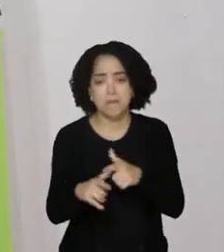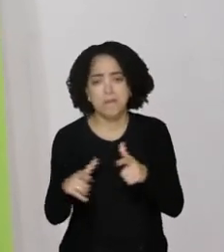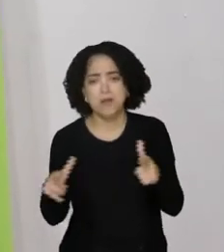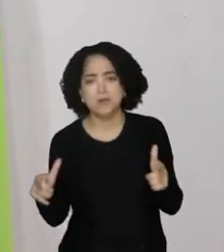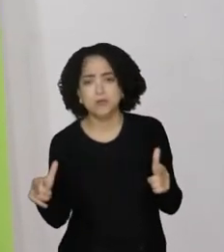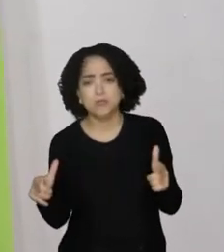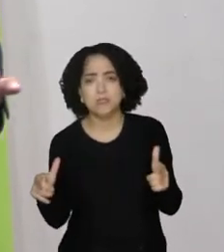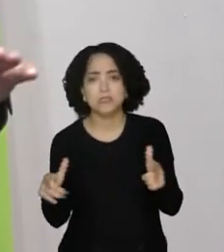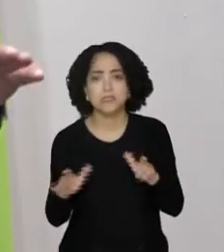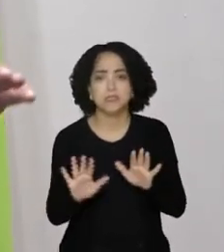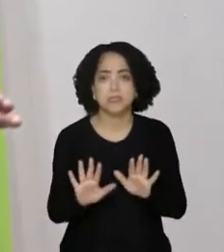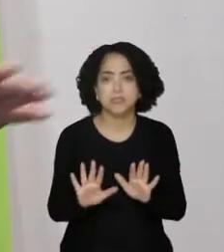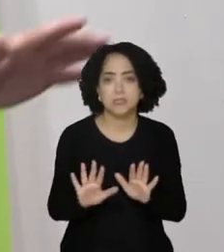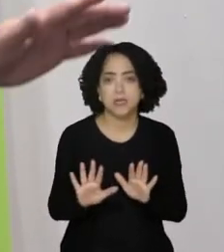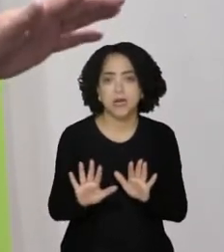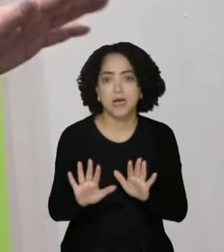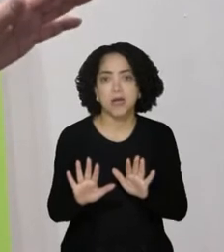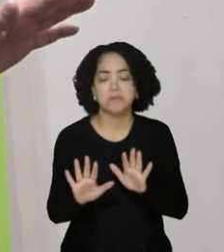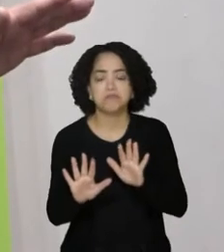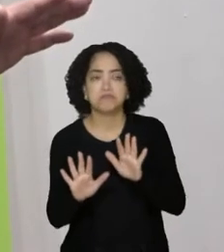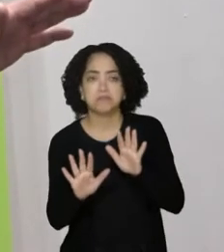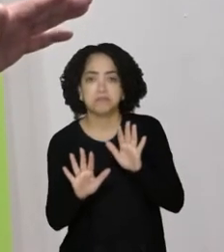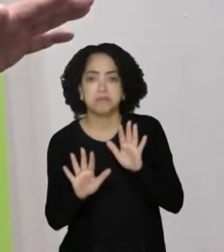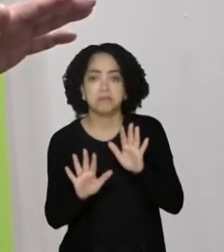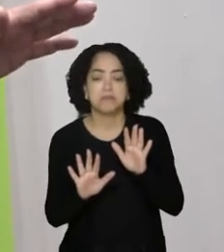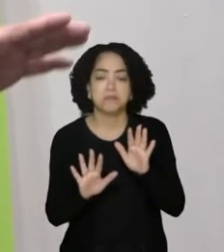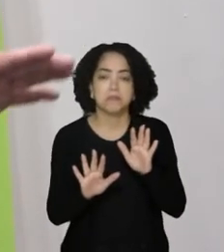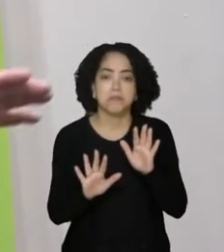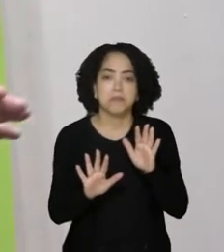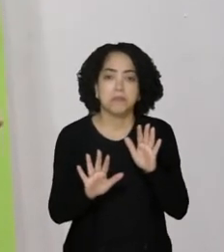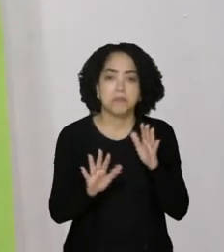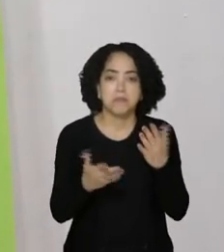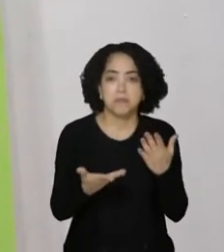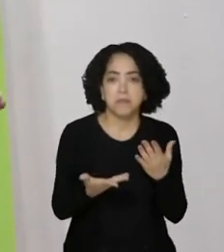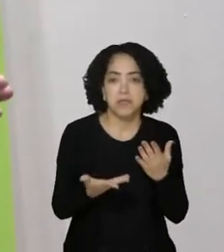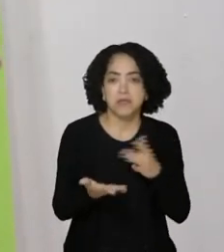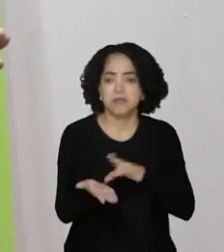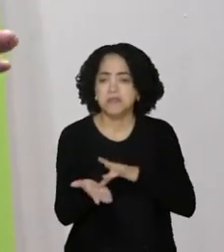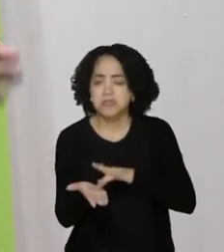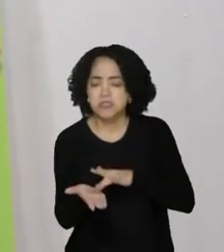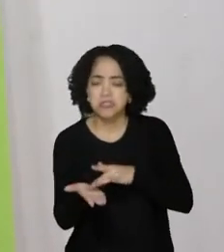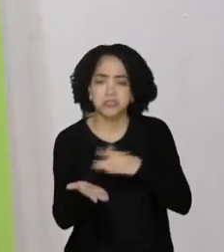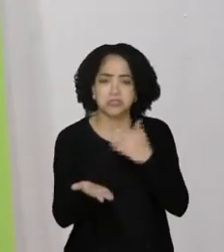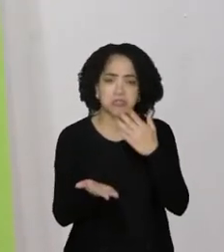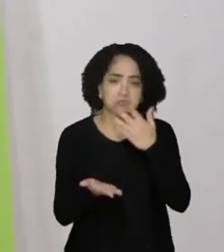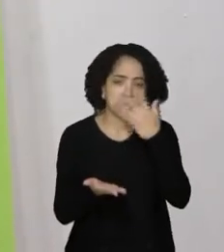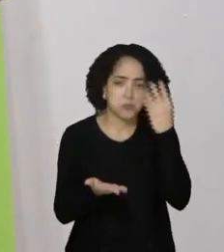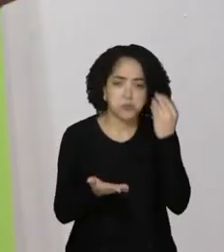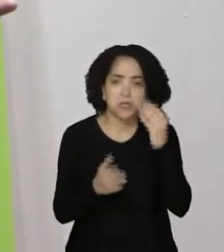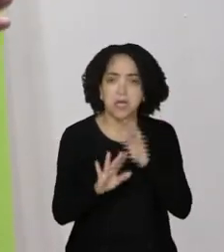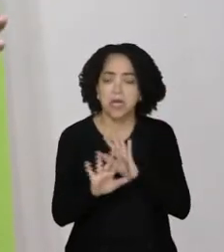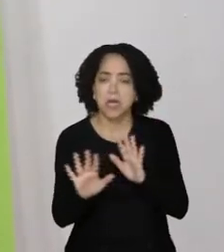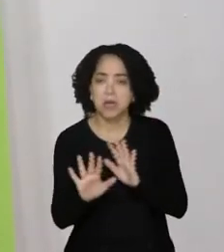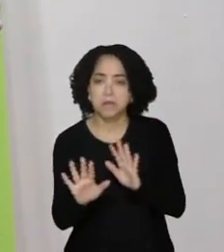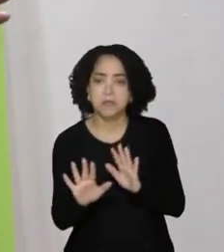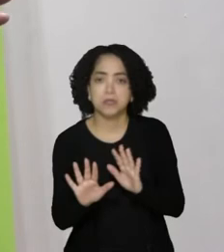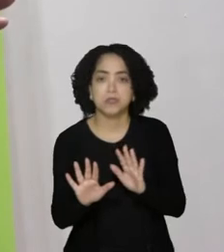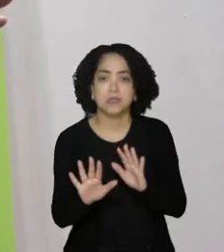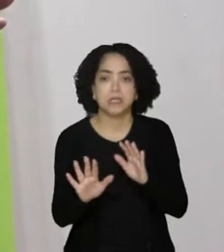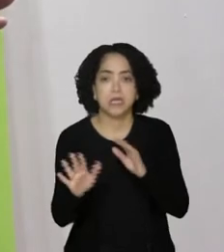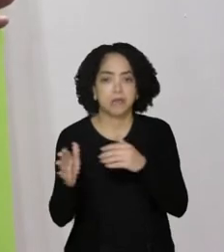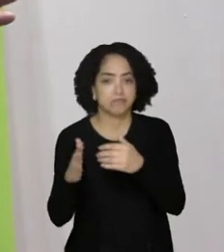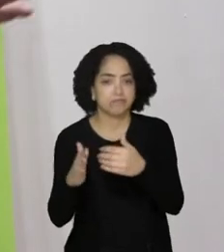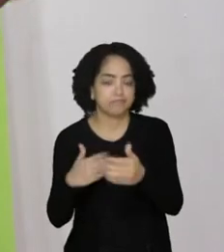tenta se fazer de conta que não sabe ou não tem não quer fazer não sei cada um faz a sua a sua